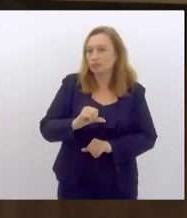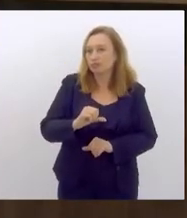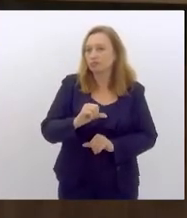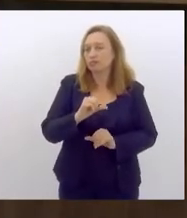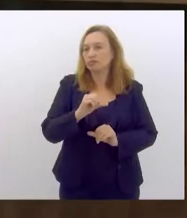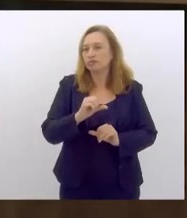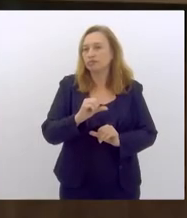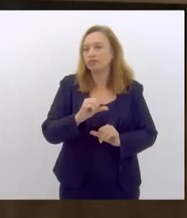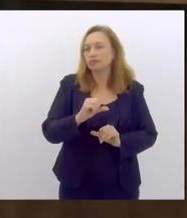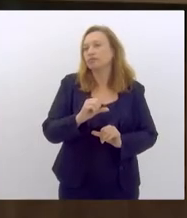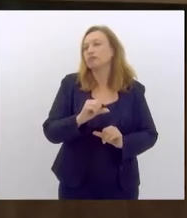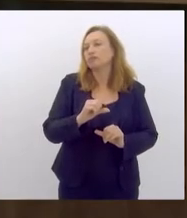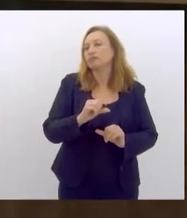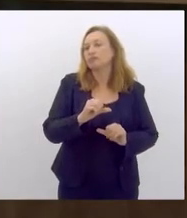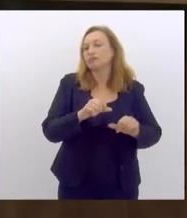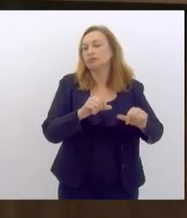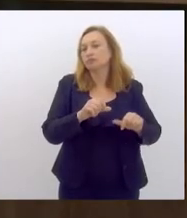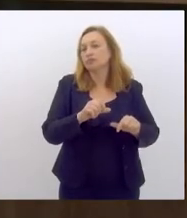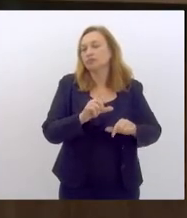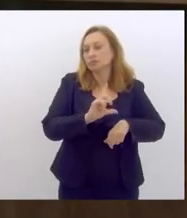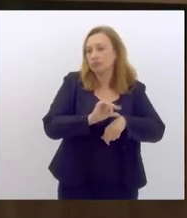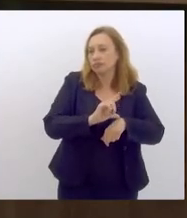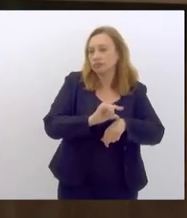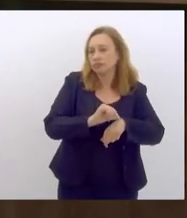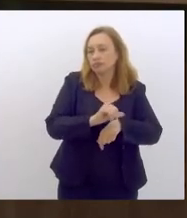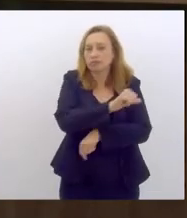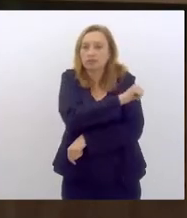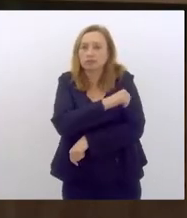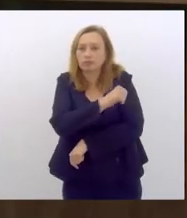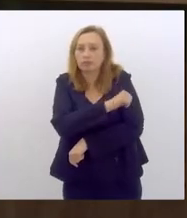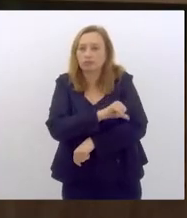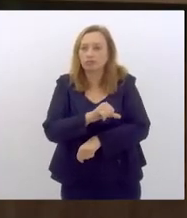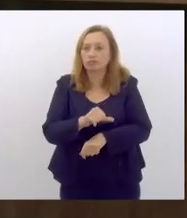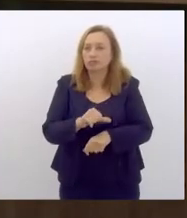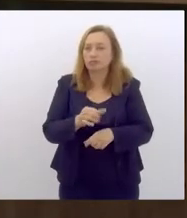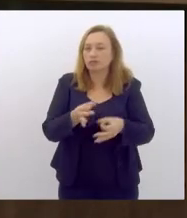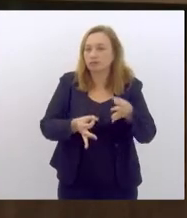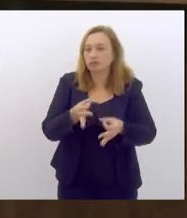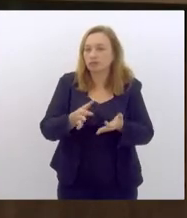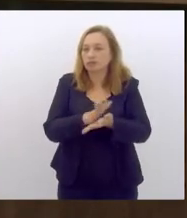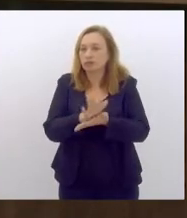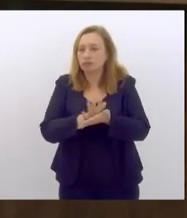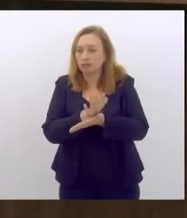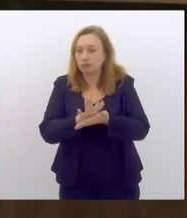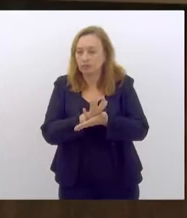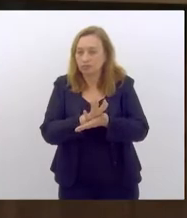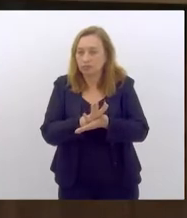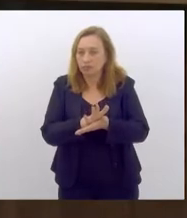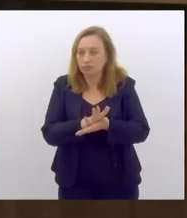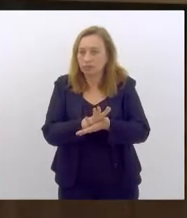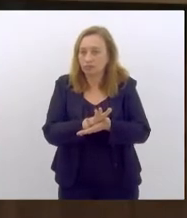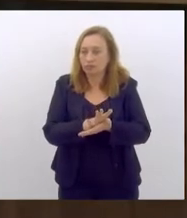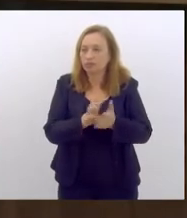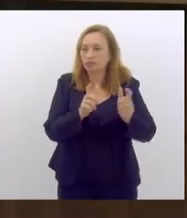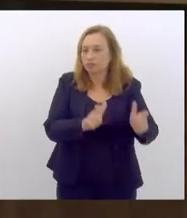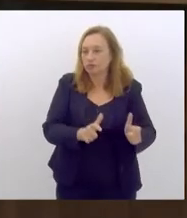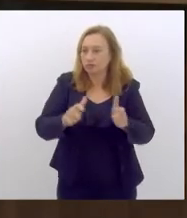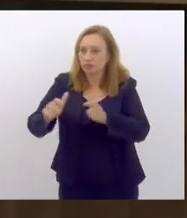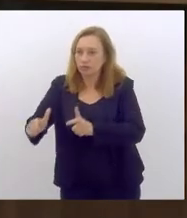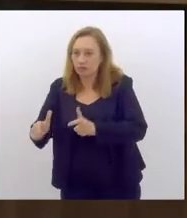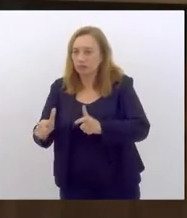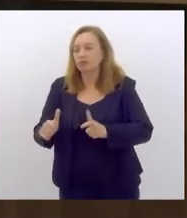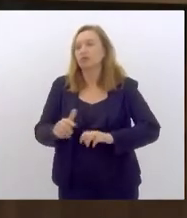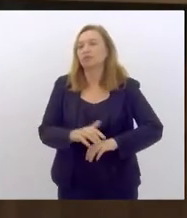enfermeiros sem qualquer justificativa ou lógica, colocando os profissionais em setores para os